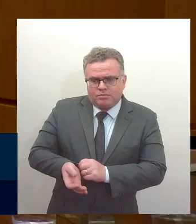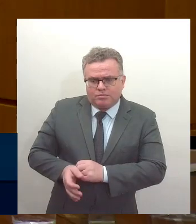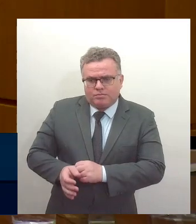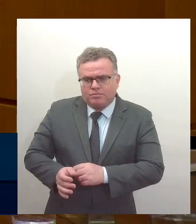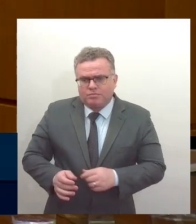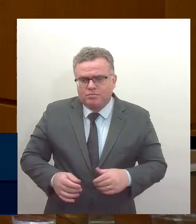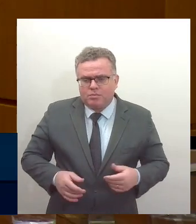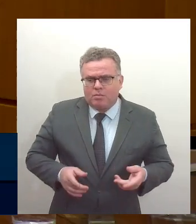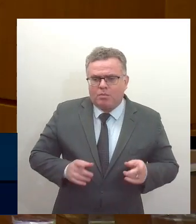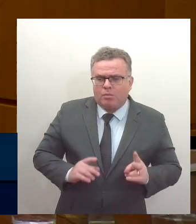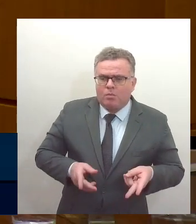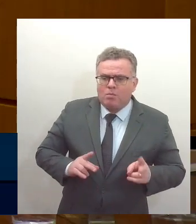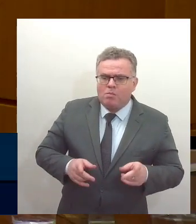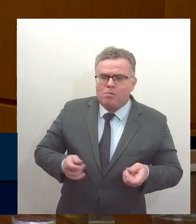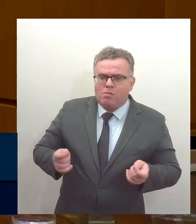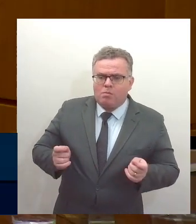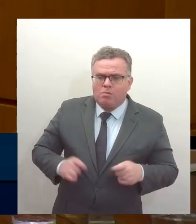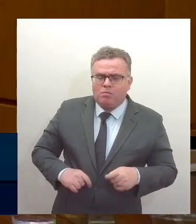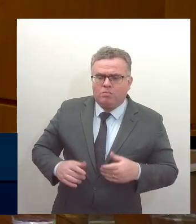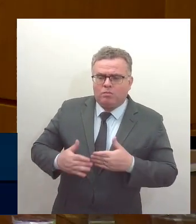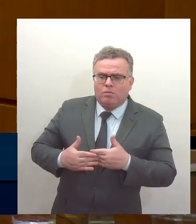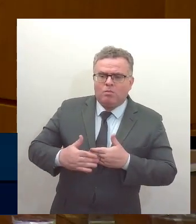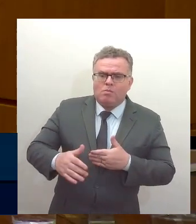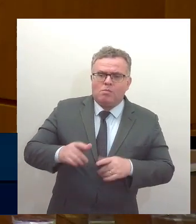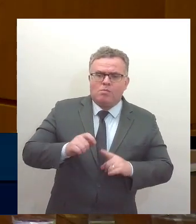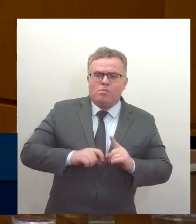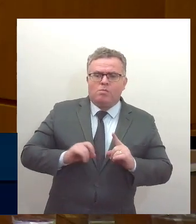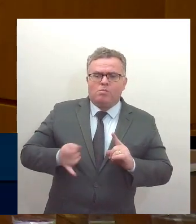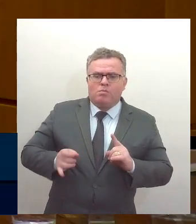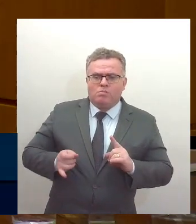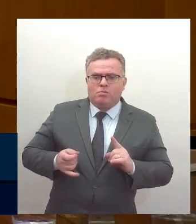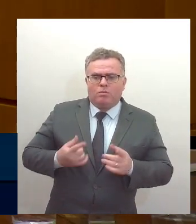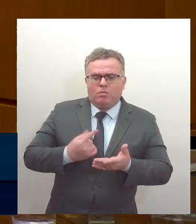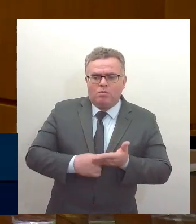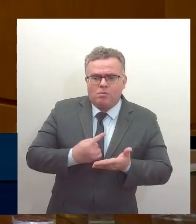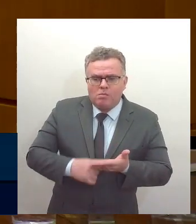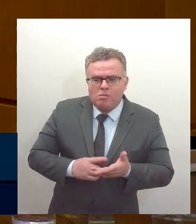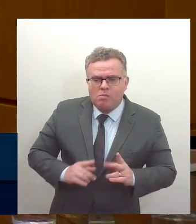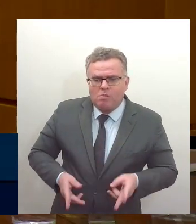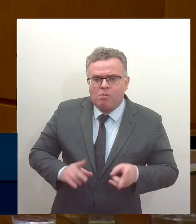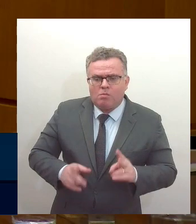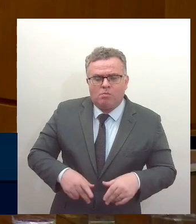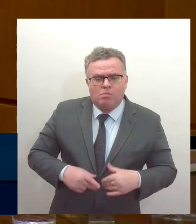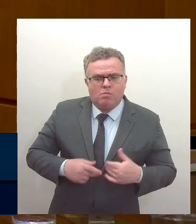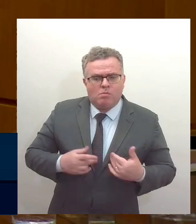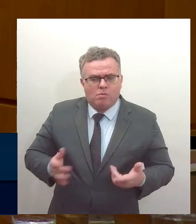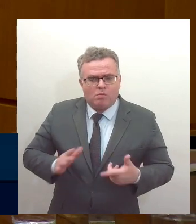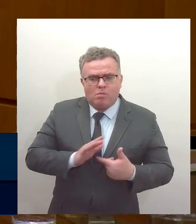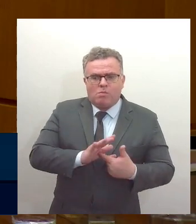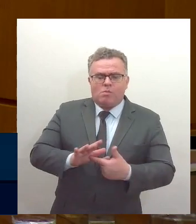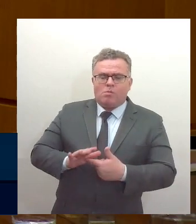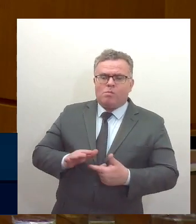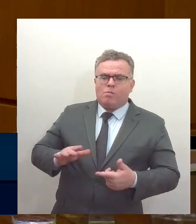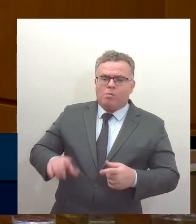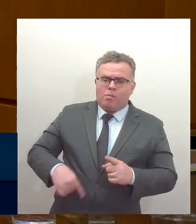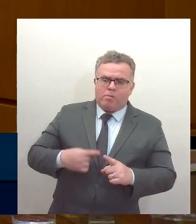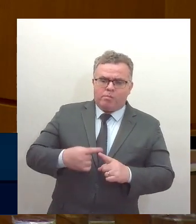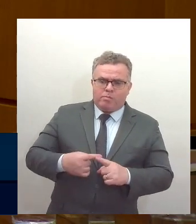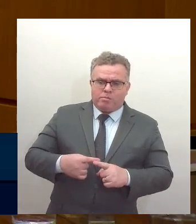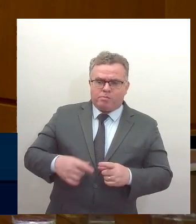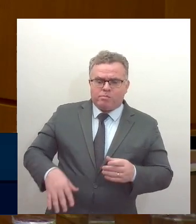janeiro, né, que foi o prazo para voltar à negociação para que haja